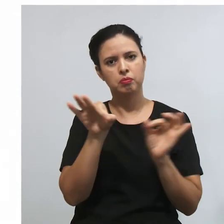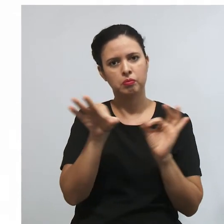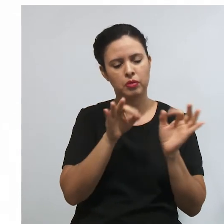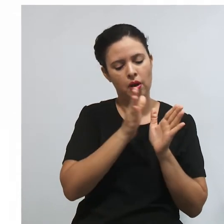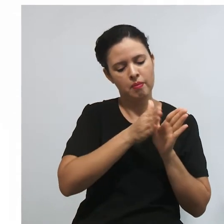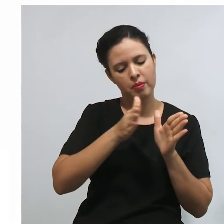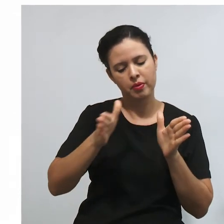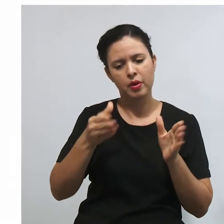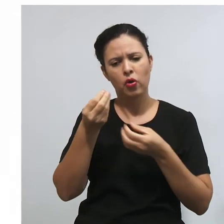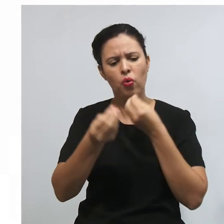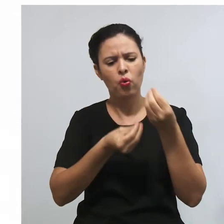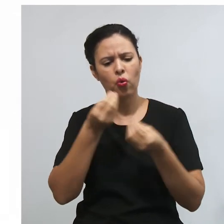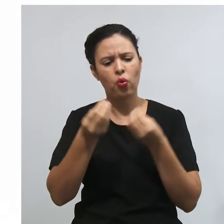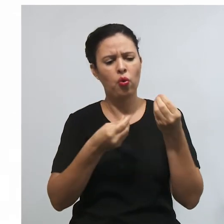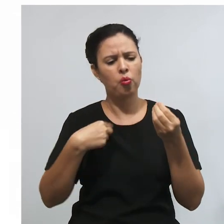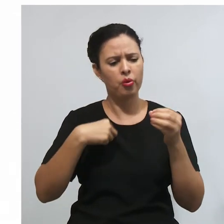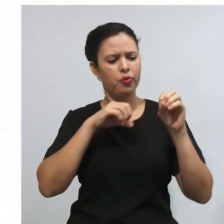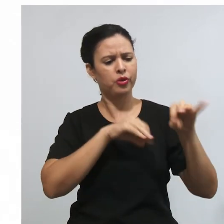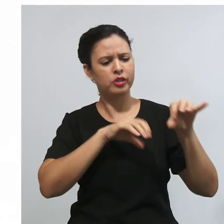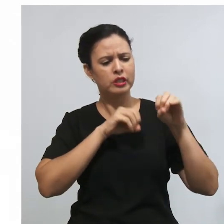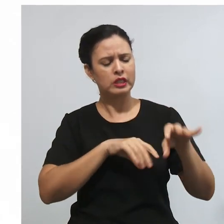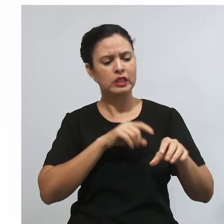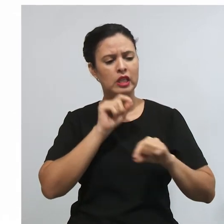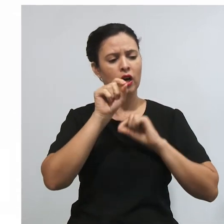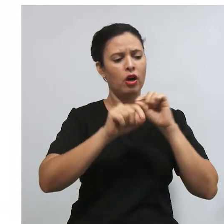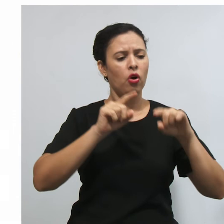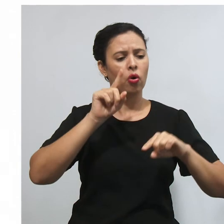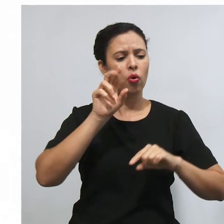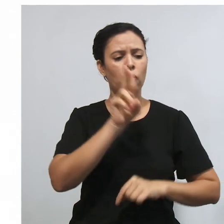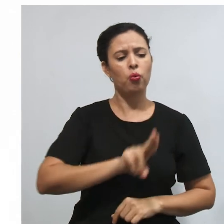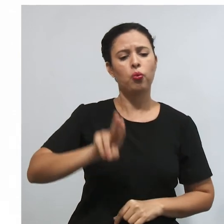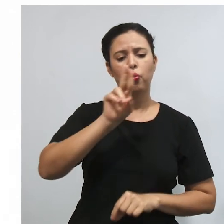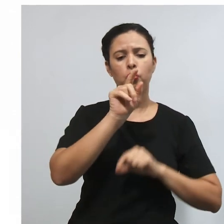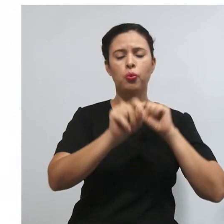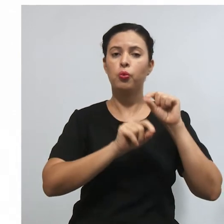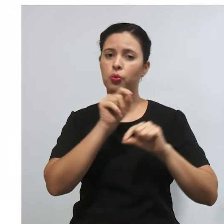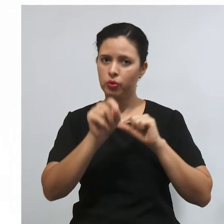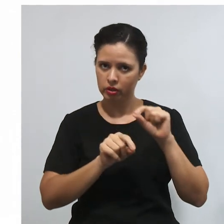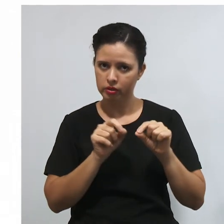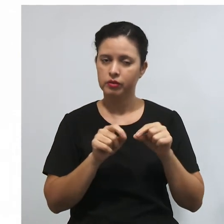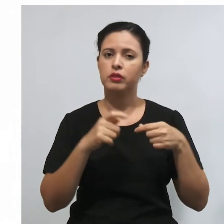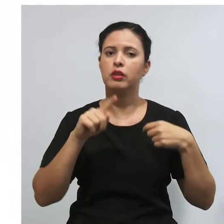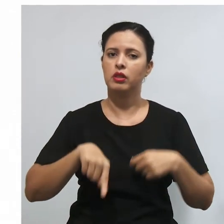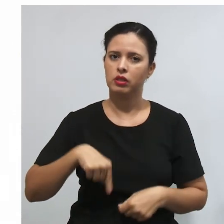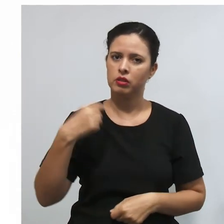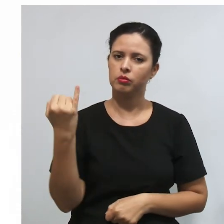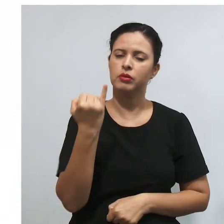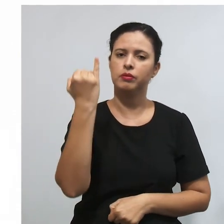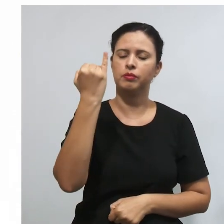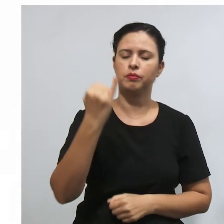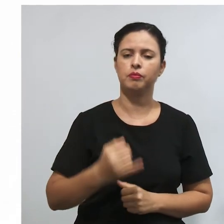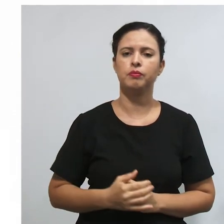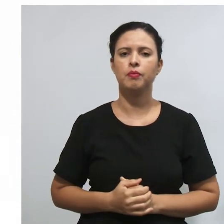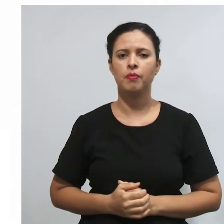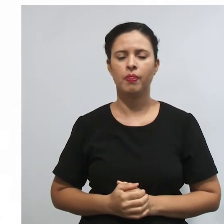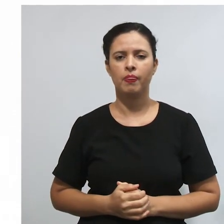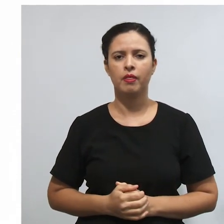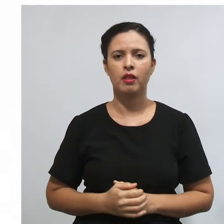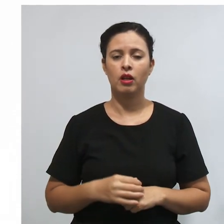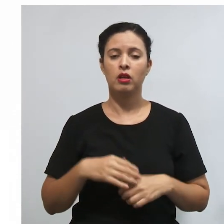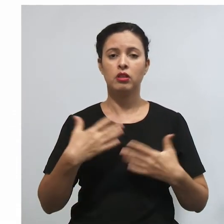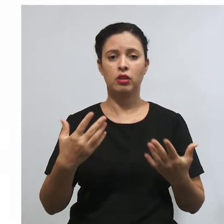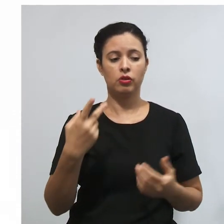e procedimentos do trabalho docente, é o que eu estava falando há pouco. Por quê? Porque onde ele explicita seus princípios,